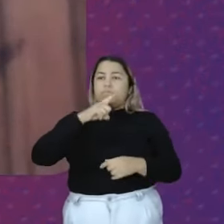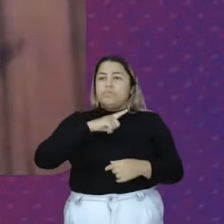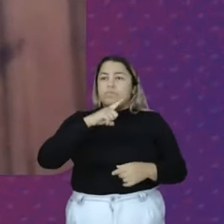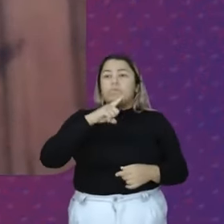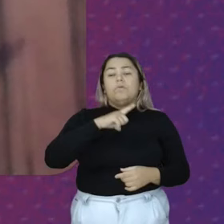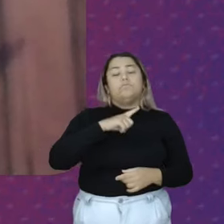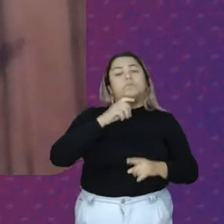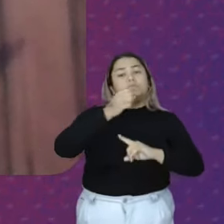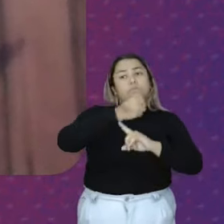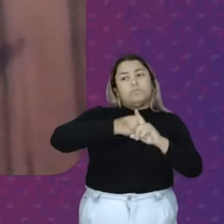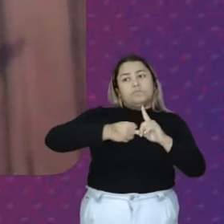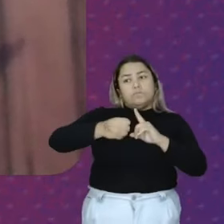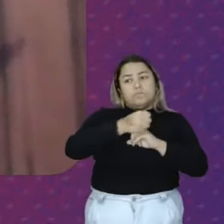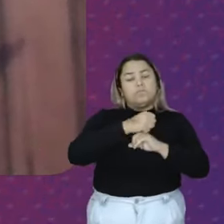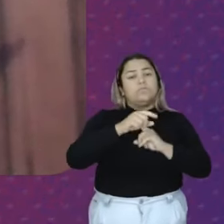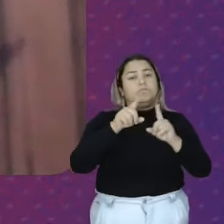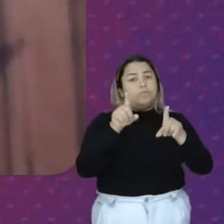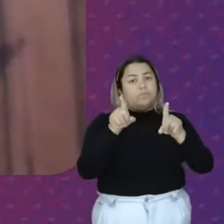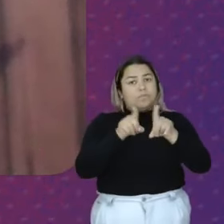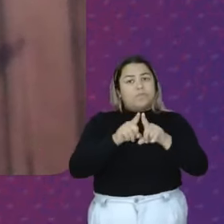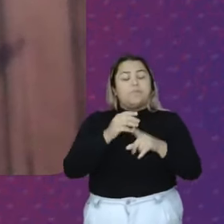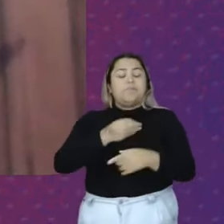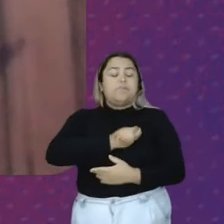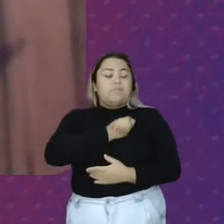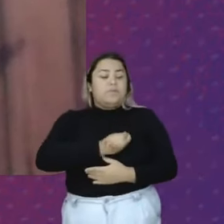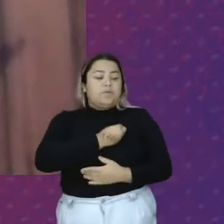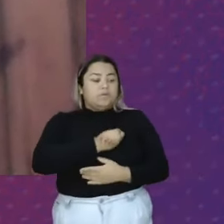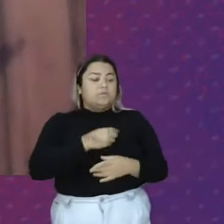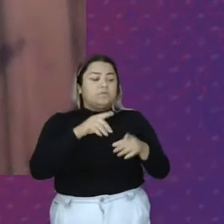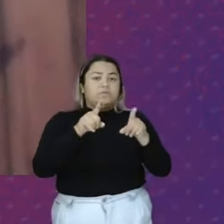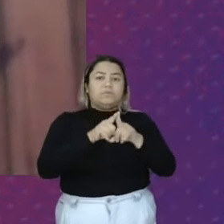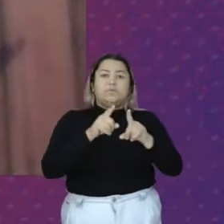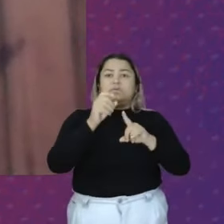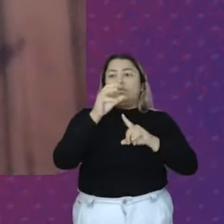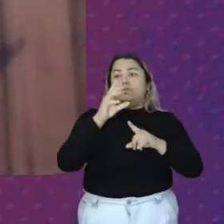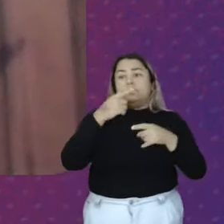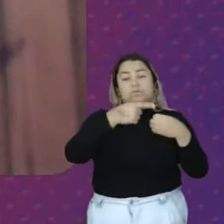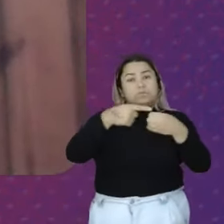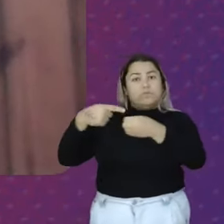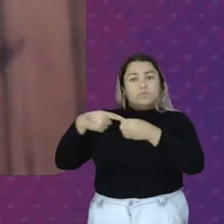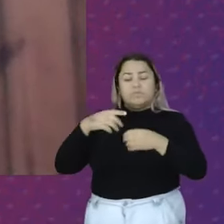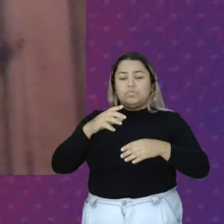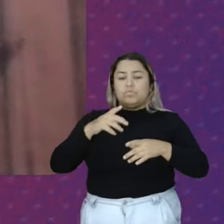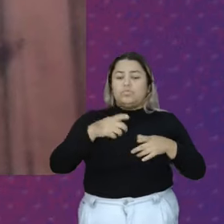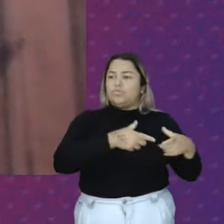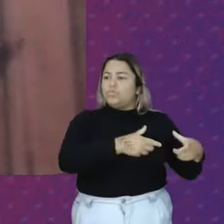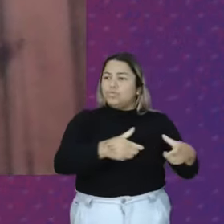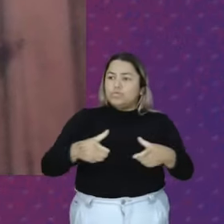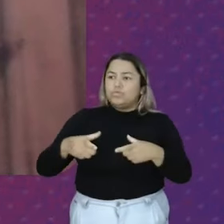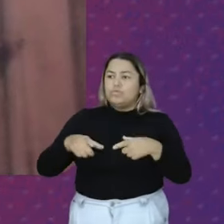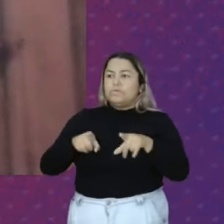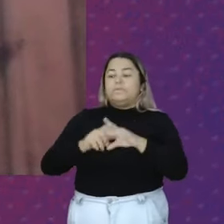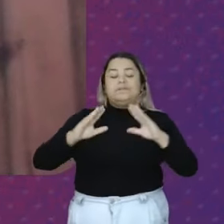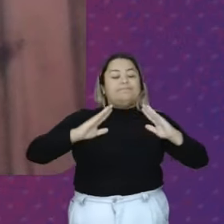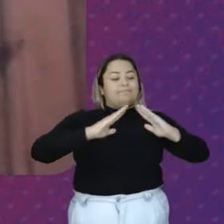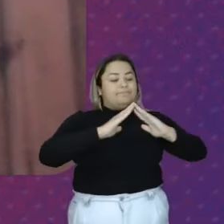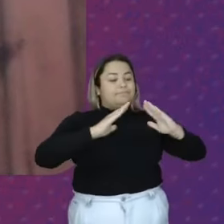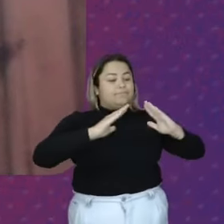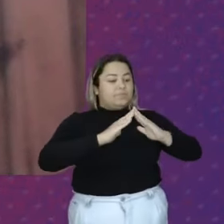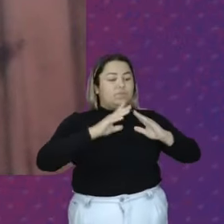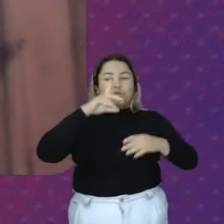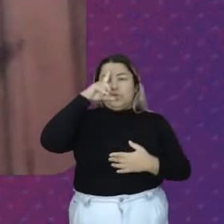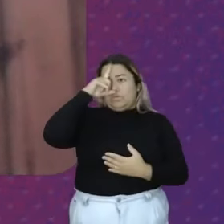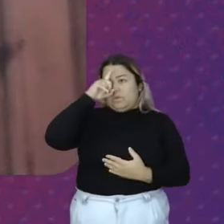social passando pelo direito à participação da Vida nas cidades nos campos em todos os territórios nas casas nos